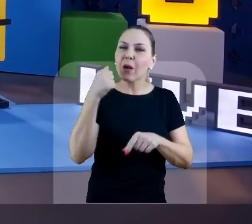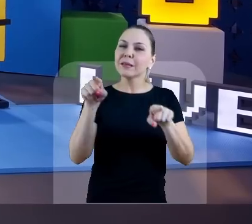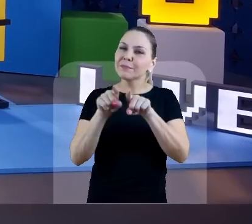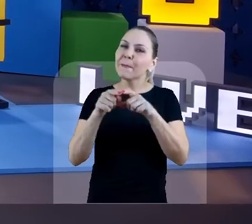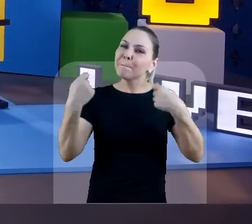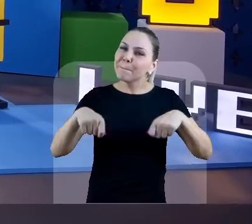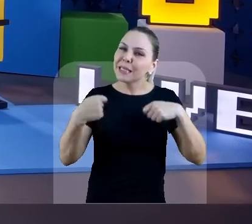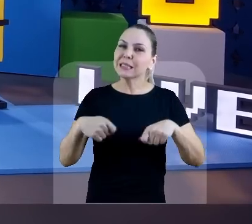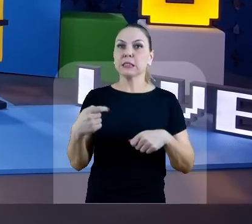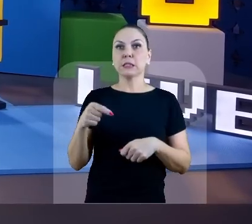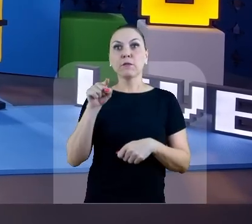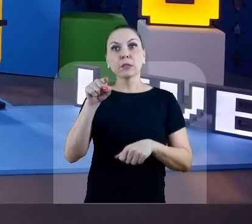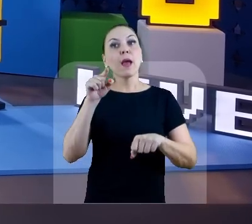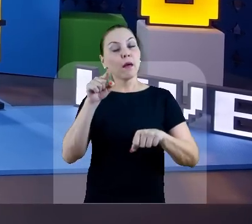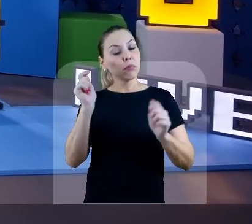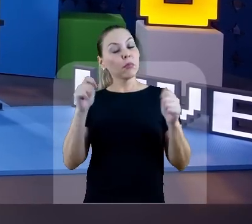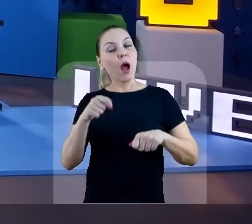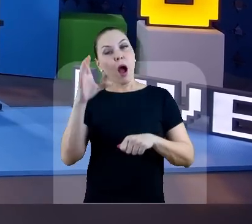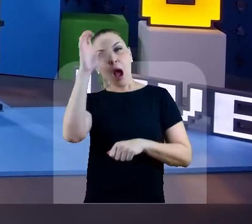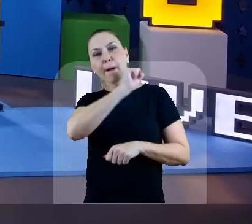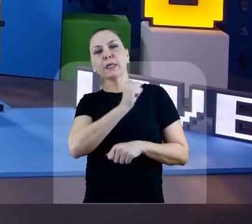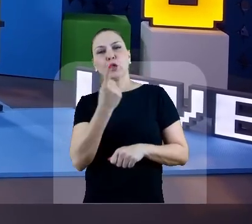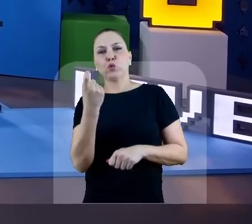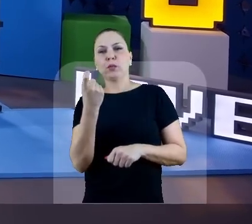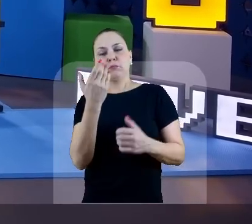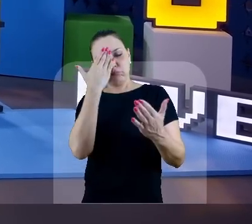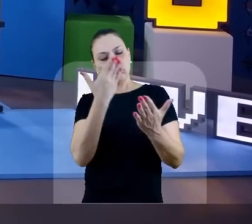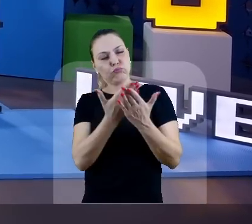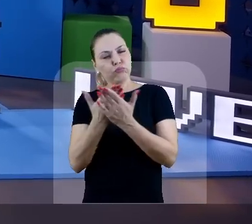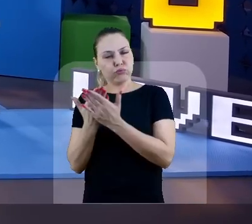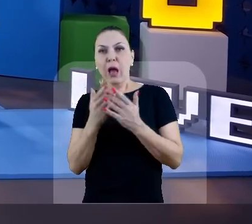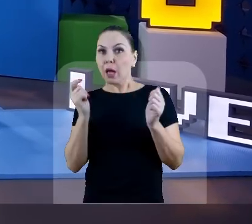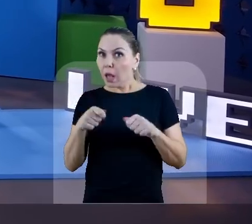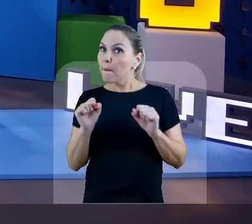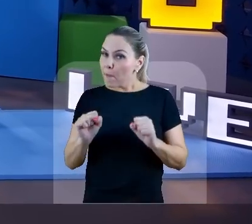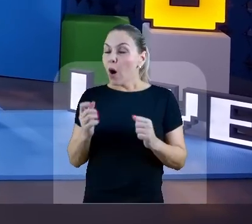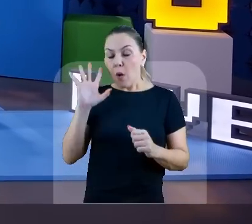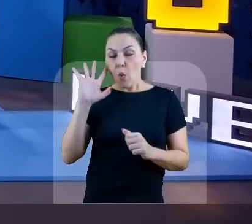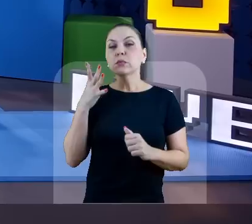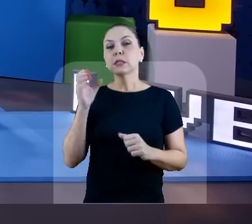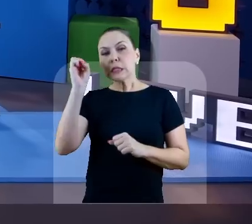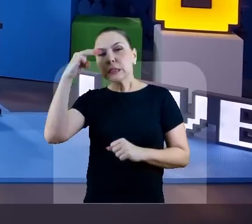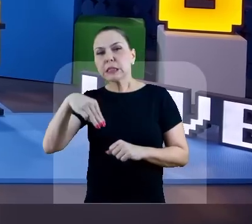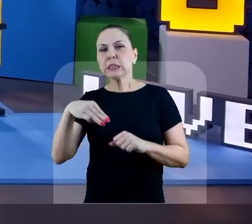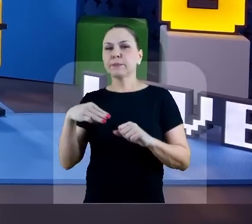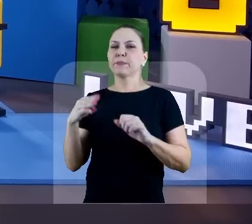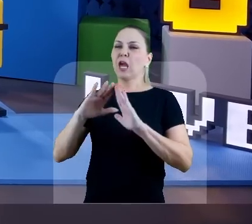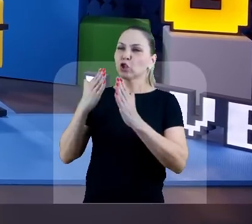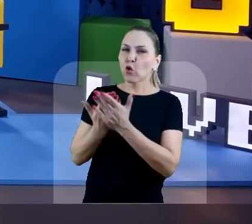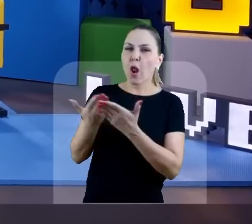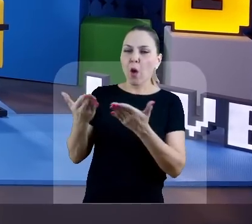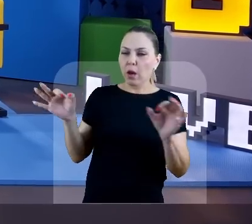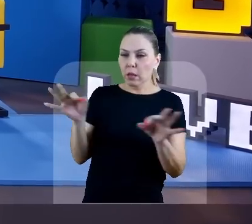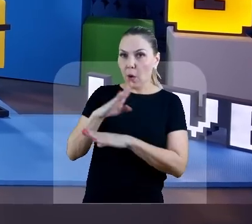Então é isso, e você pode ser um autodidata. É o homeschooling, nós começamos a fazer isso aqui, a escola civil-militar